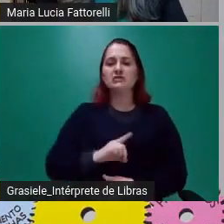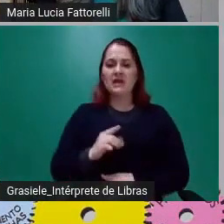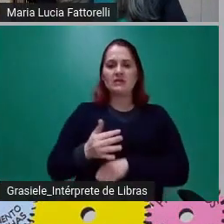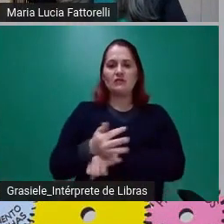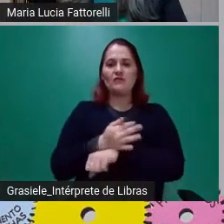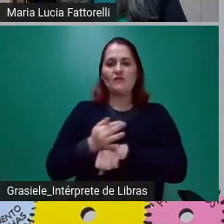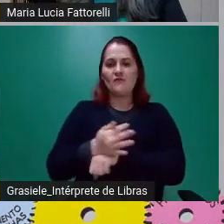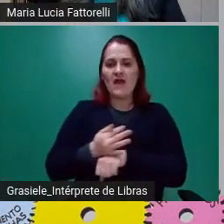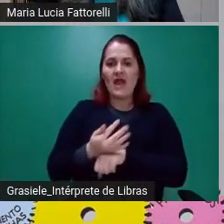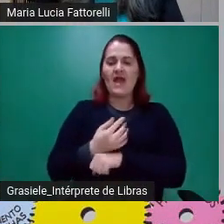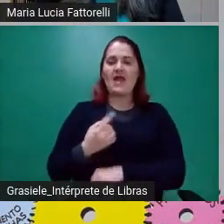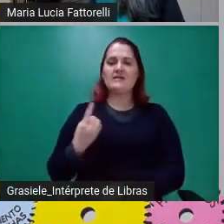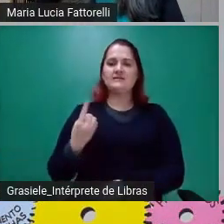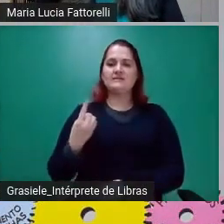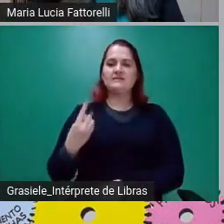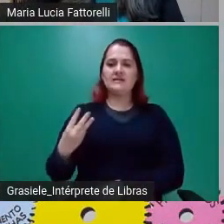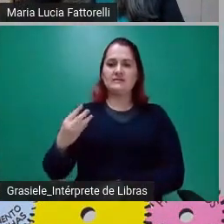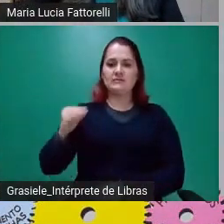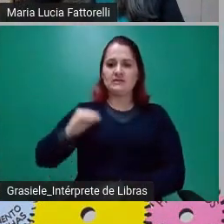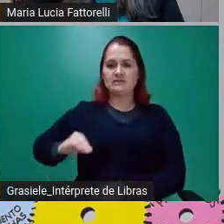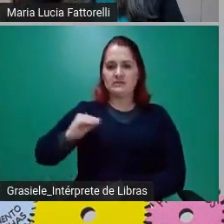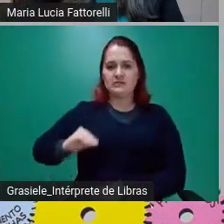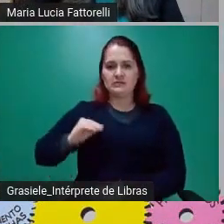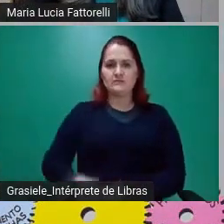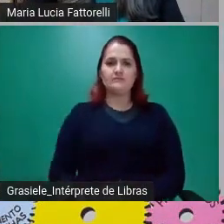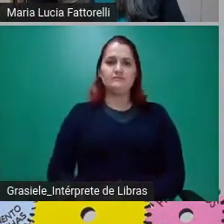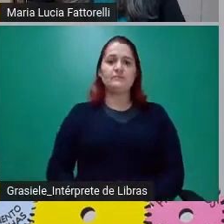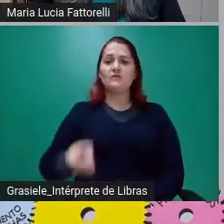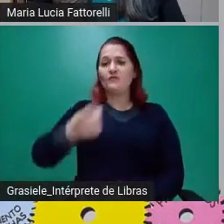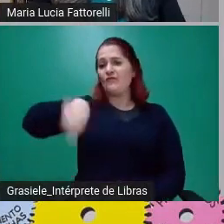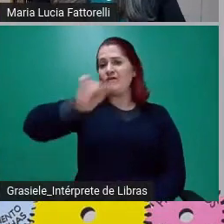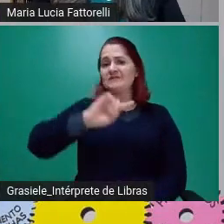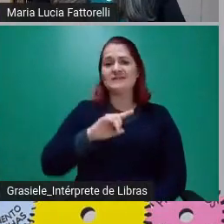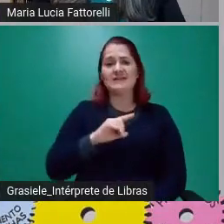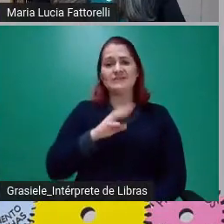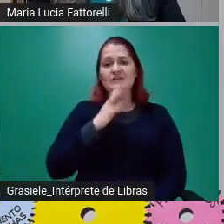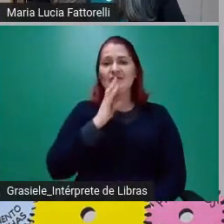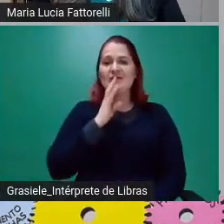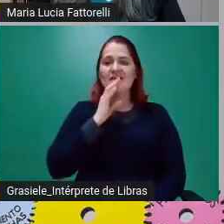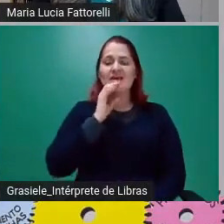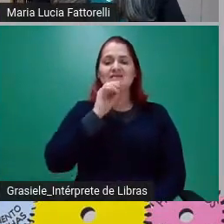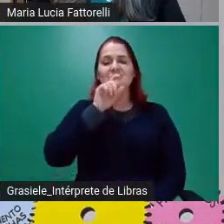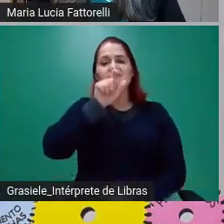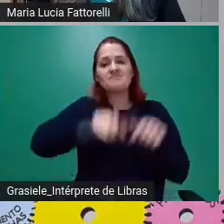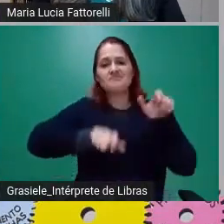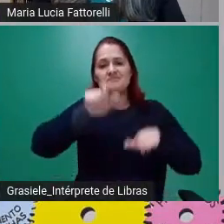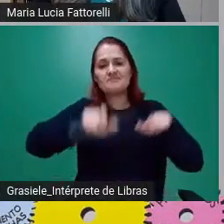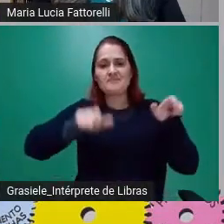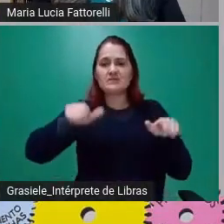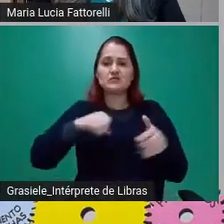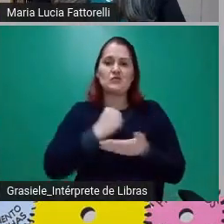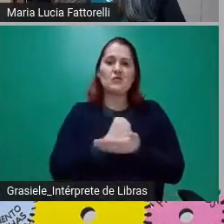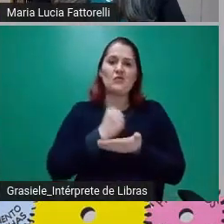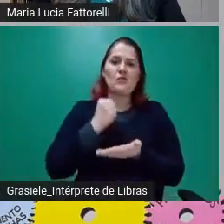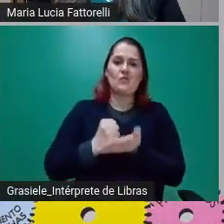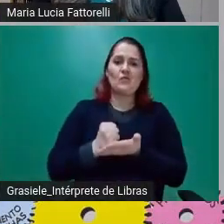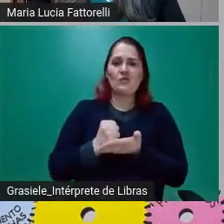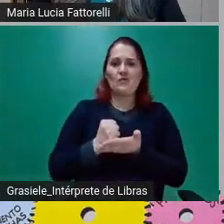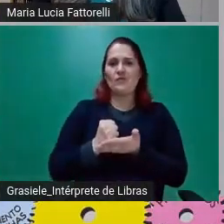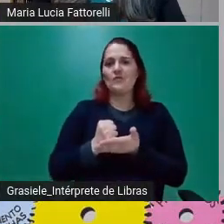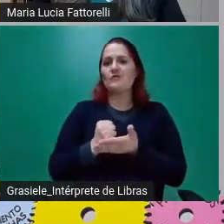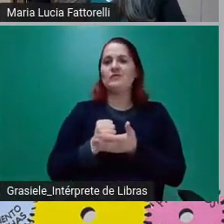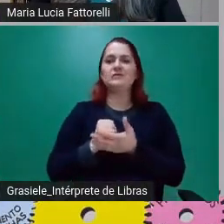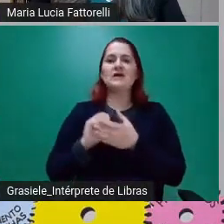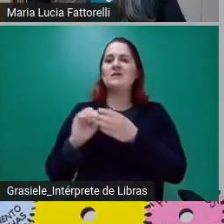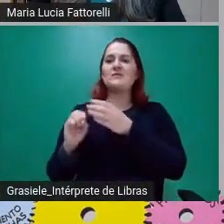Quem aí não sabe de um caso, ou de vários, de pessoas que são contratadas por uma